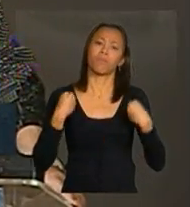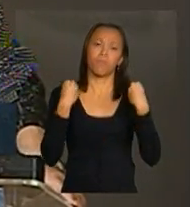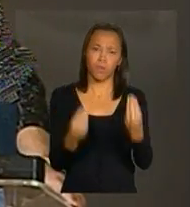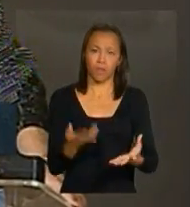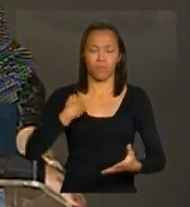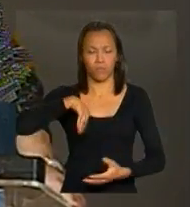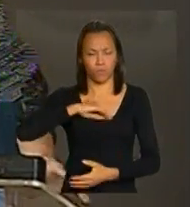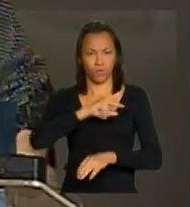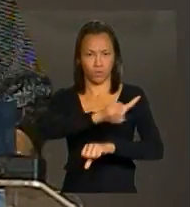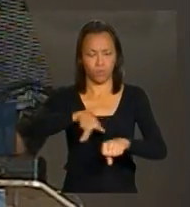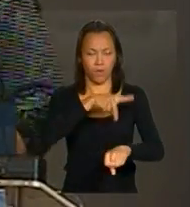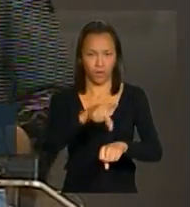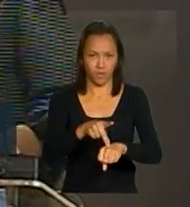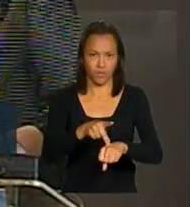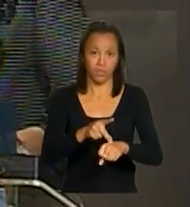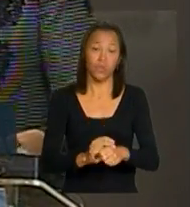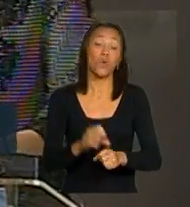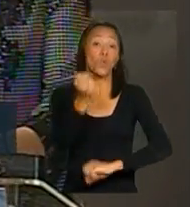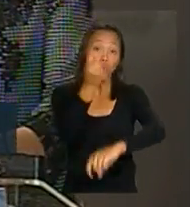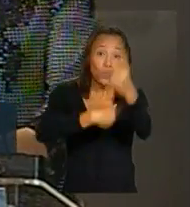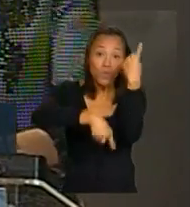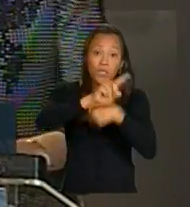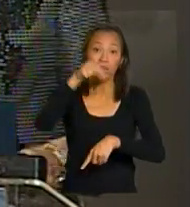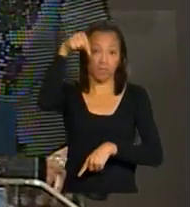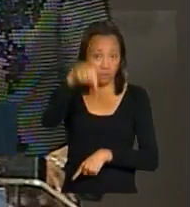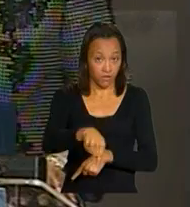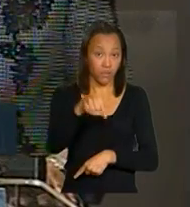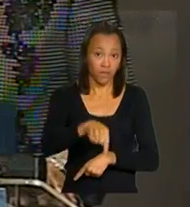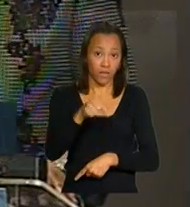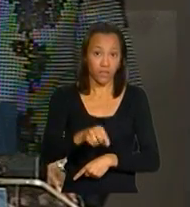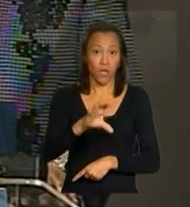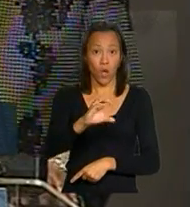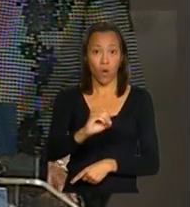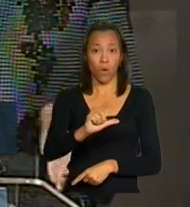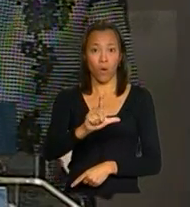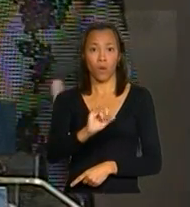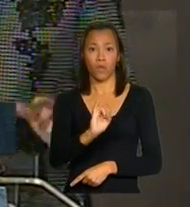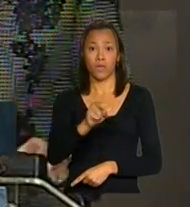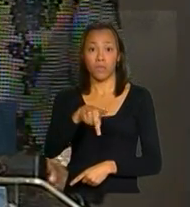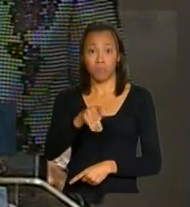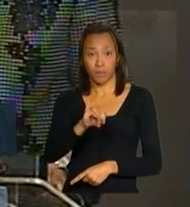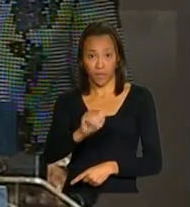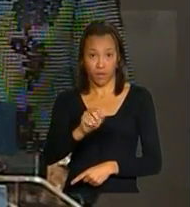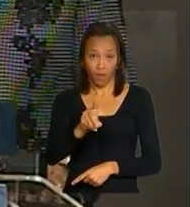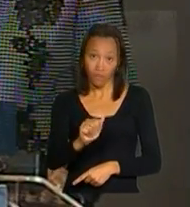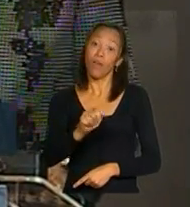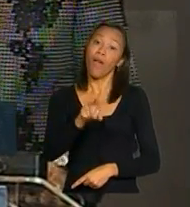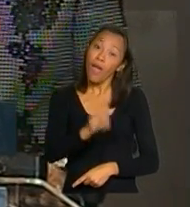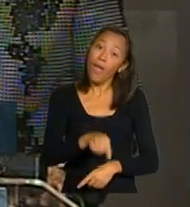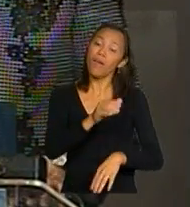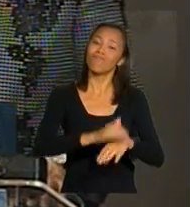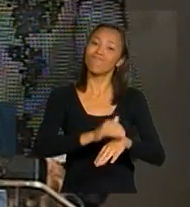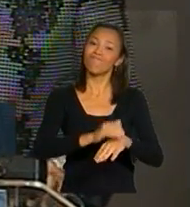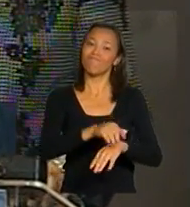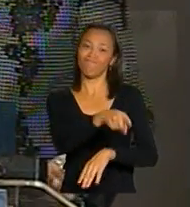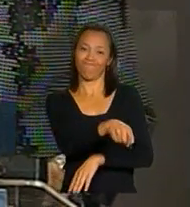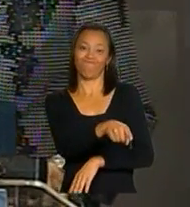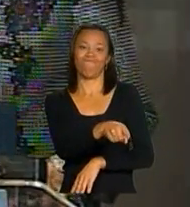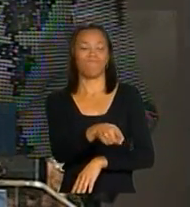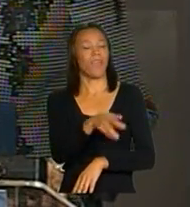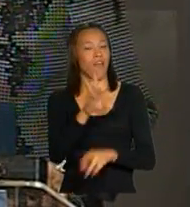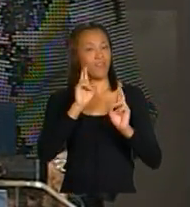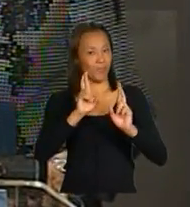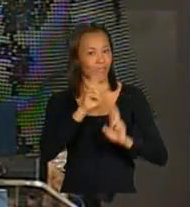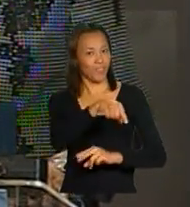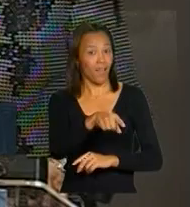país. O sucesso dessa Olimpíada, ele deve, sem dúvida nenhuma, a esses estudantes